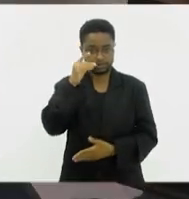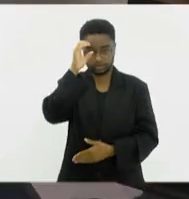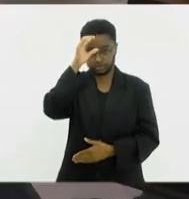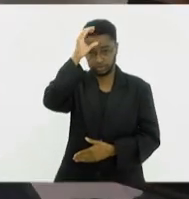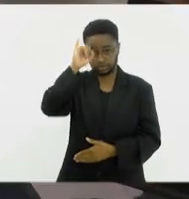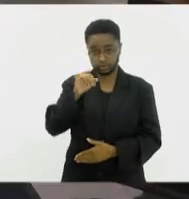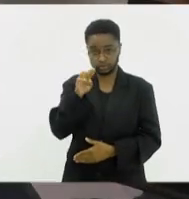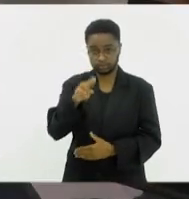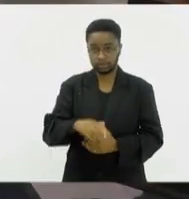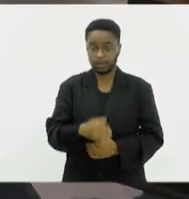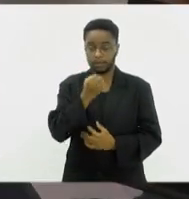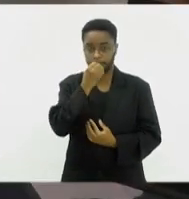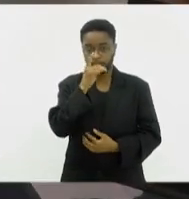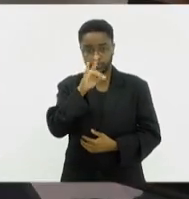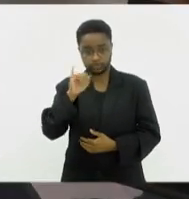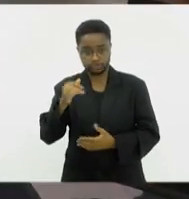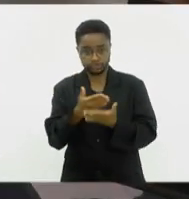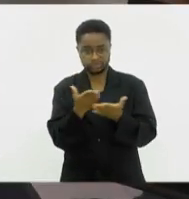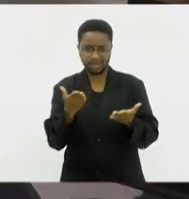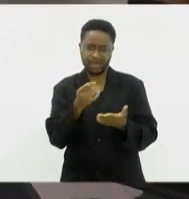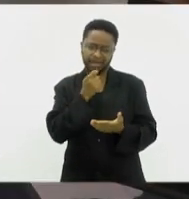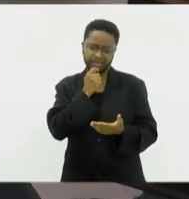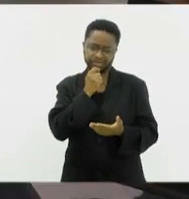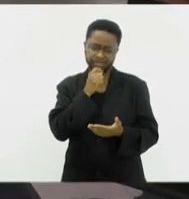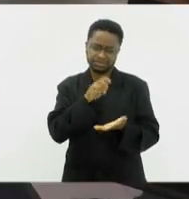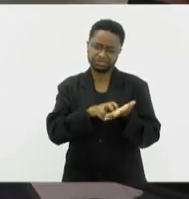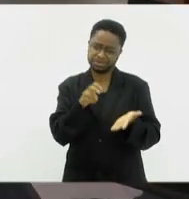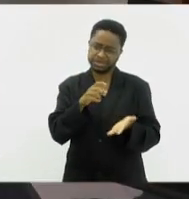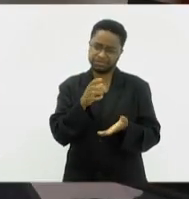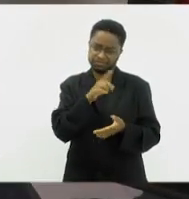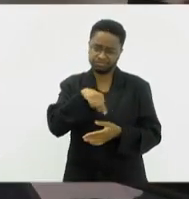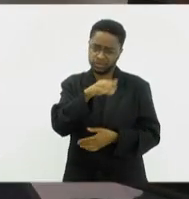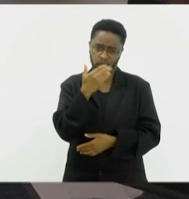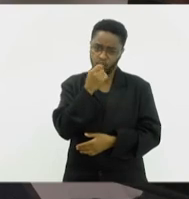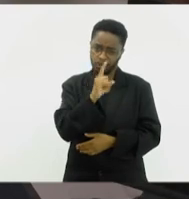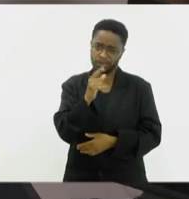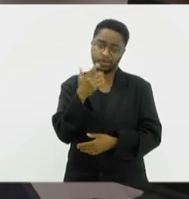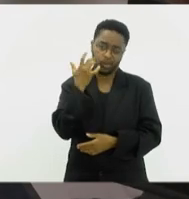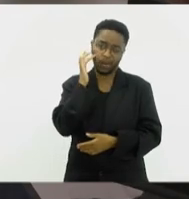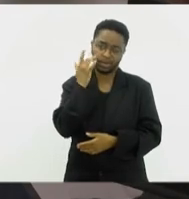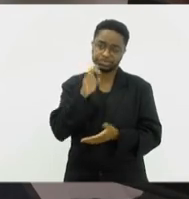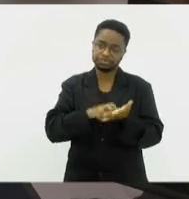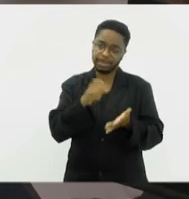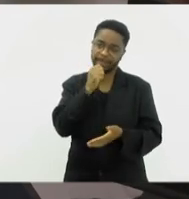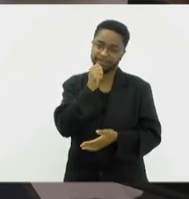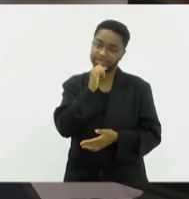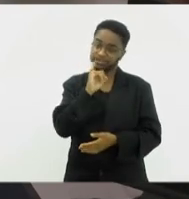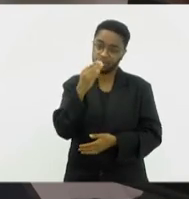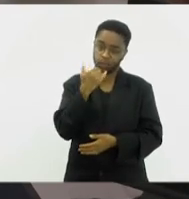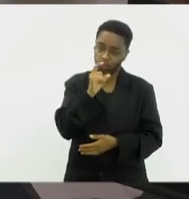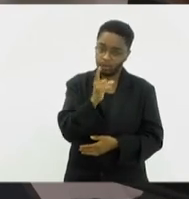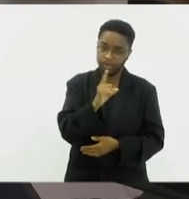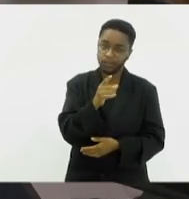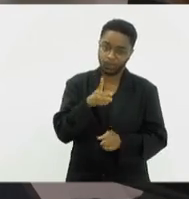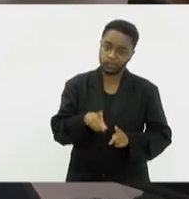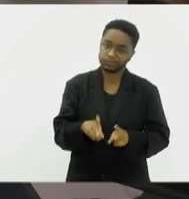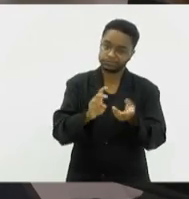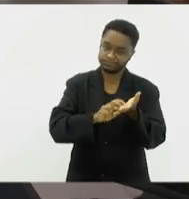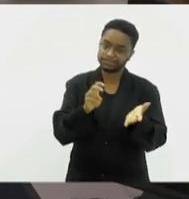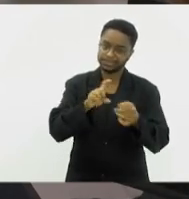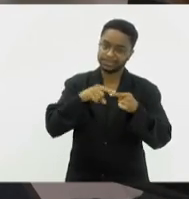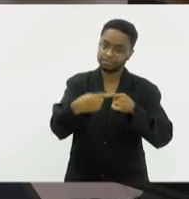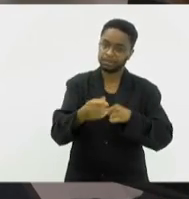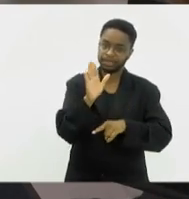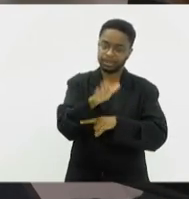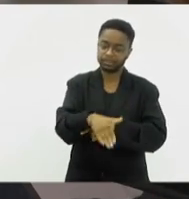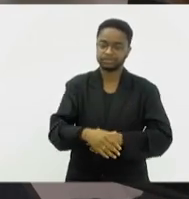presença. Bom dia. Ainda é dia, que eu acho que ninguém almoçou aqui, então ainda é dia, né? Enquanto a gente não come, já é início da